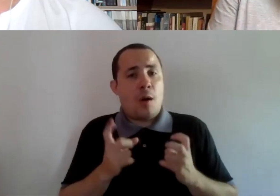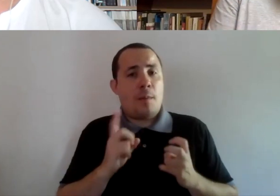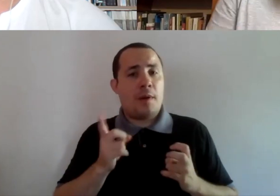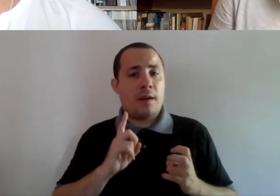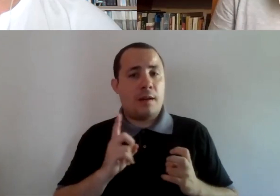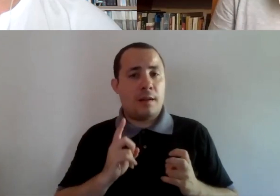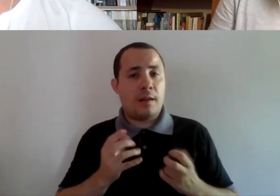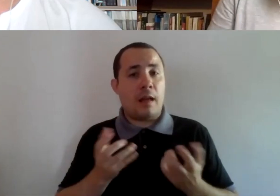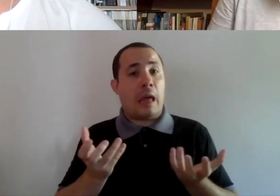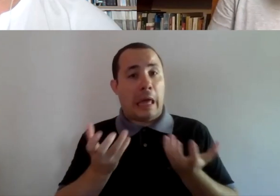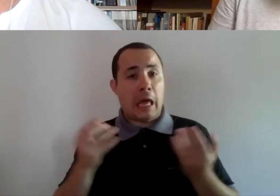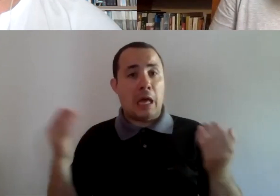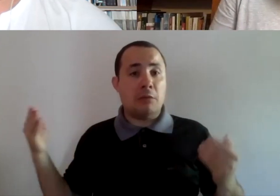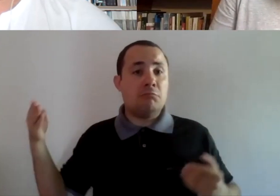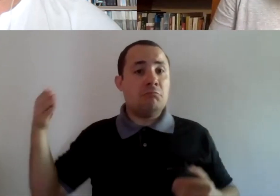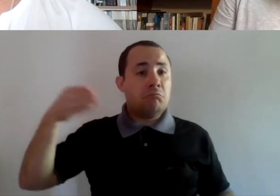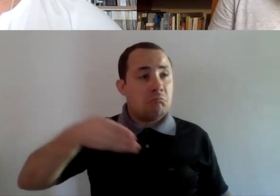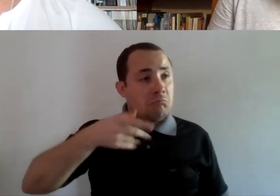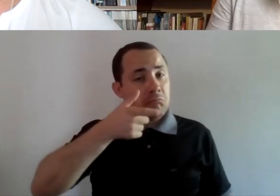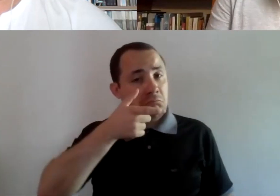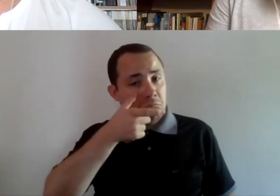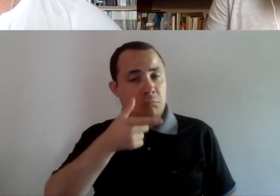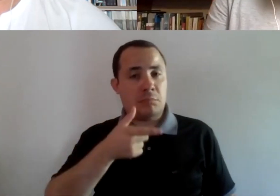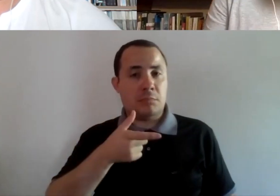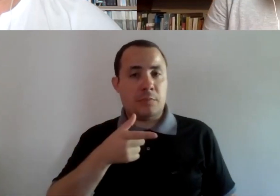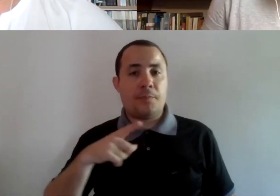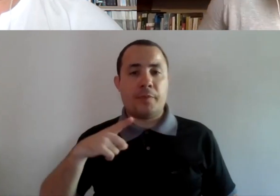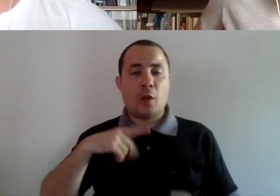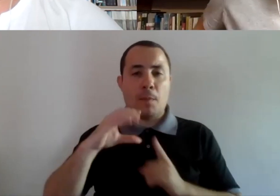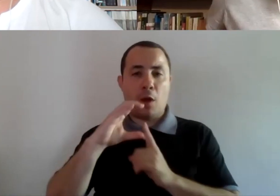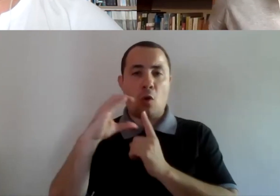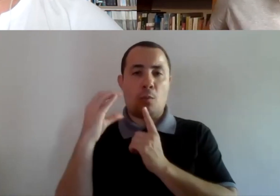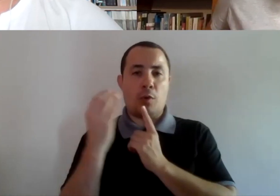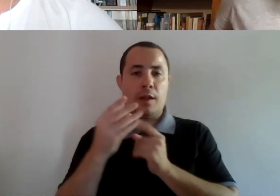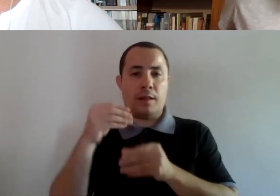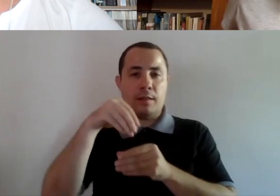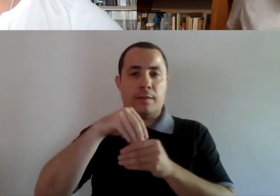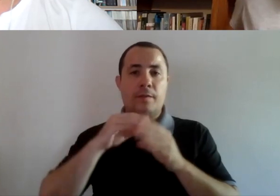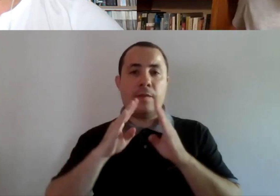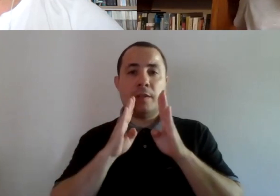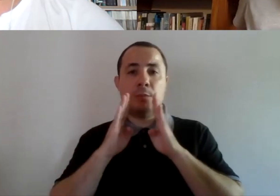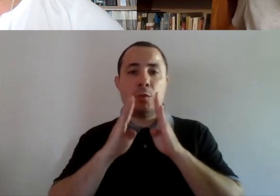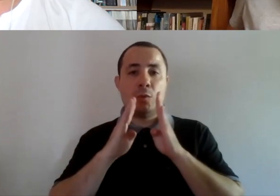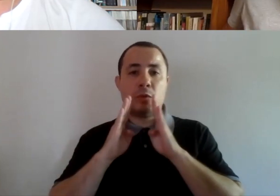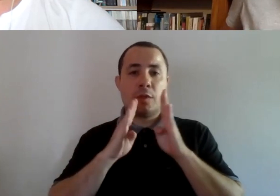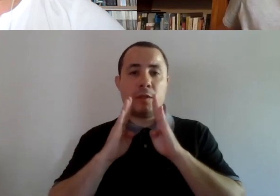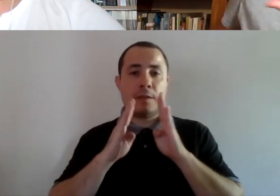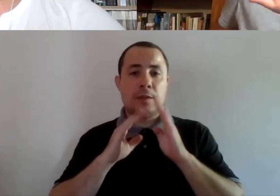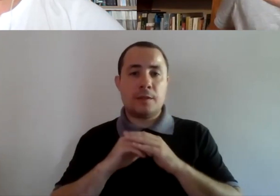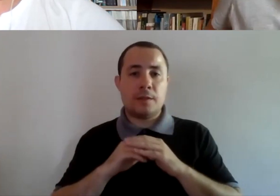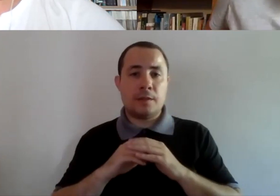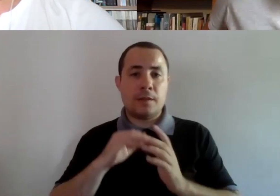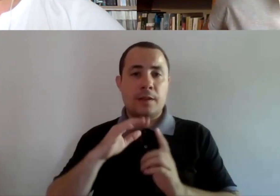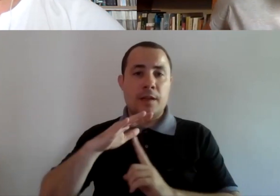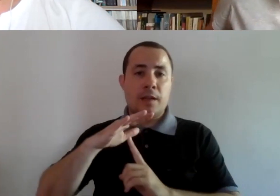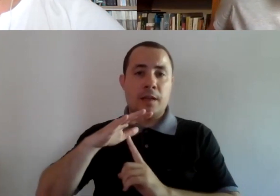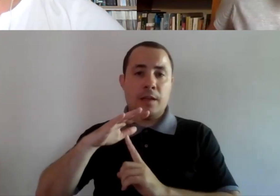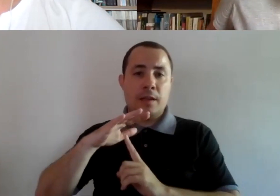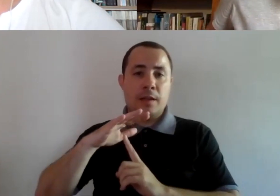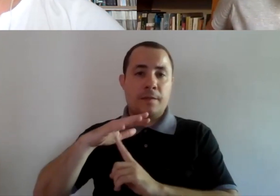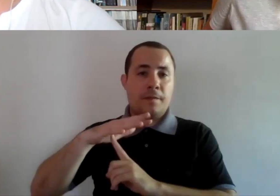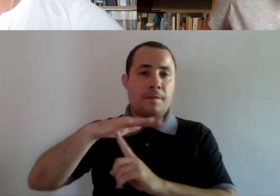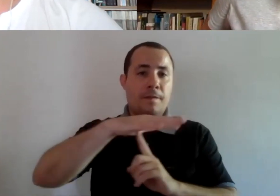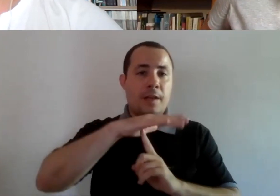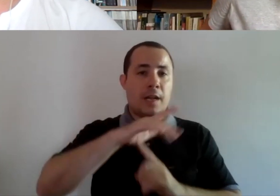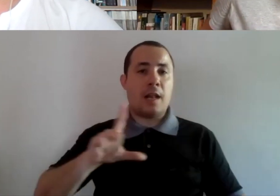cobrando o livro. Né? E tem uma comunidade no Facebook, que acho que vale entrar também, que é feiras literárias